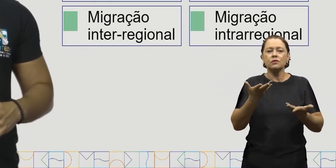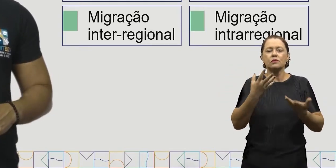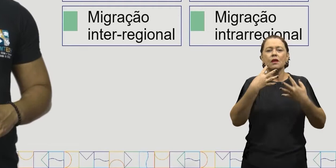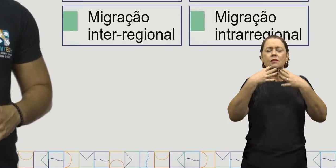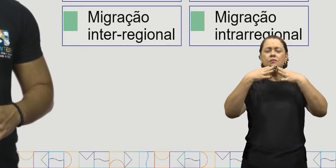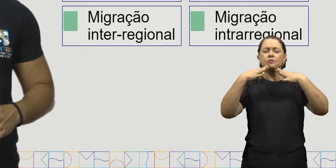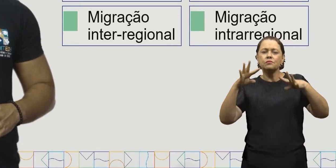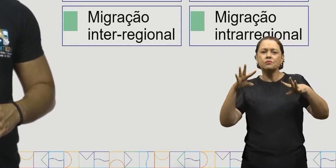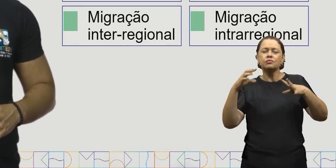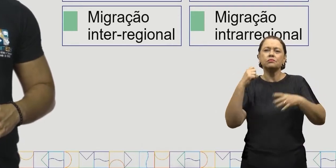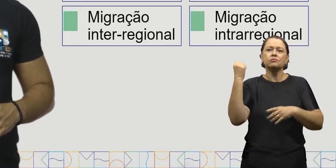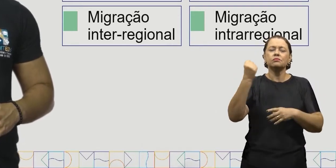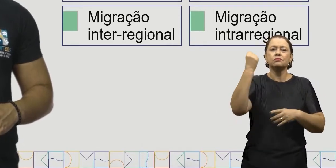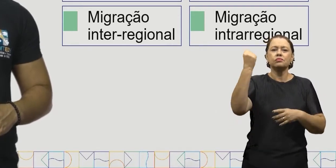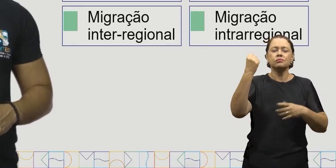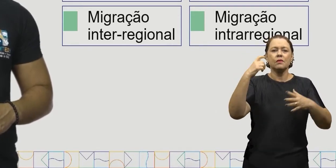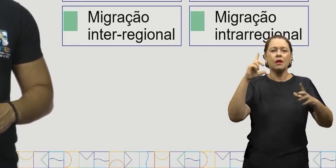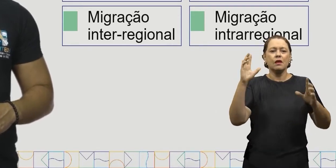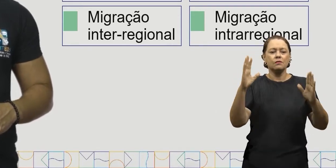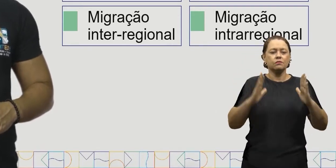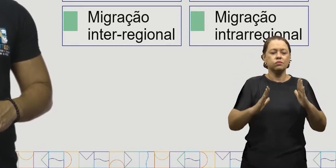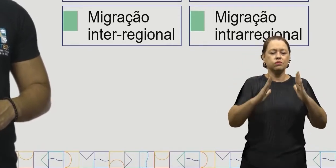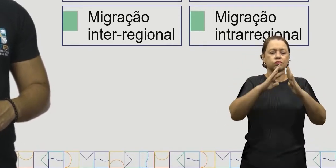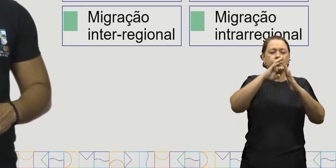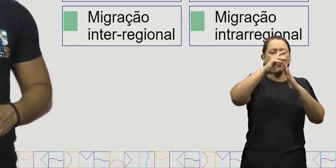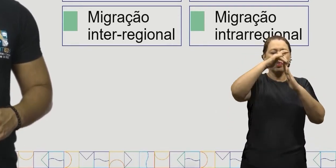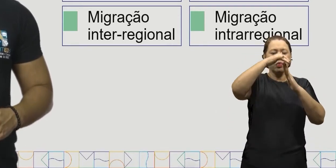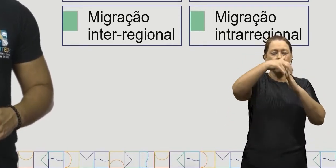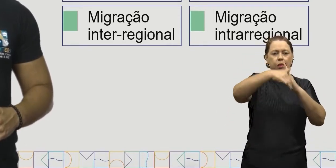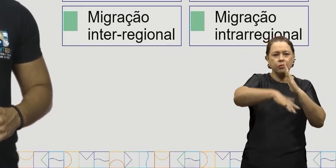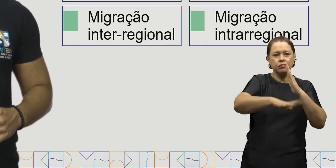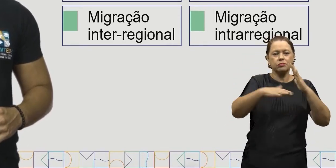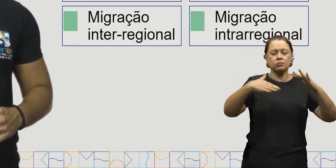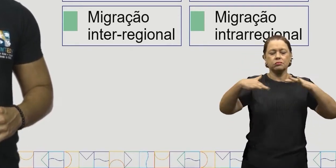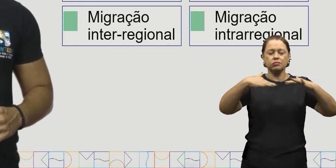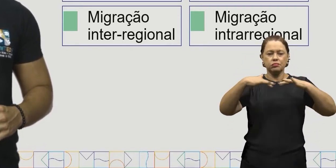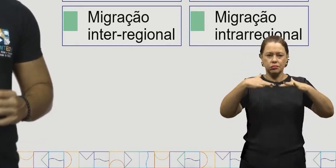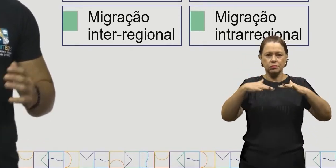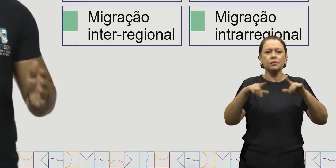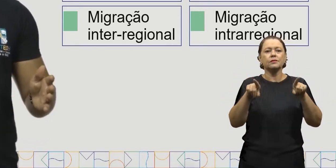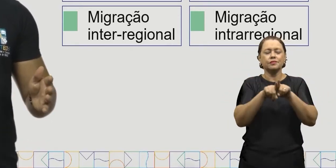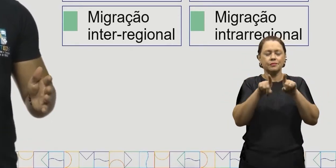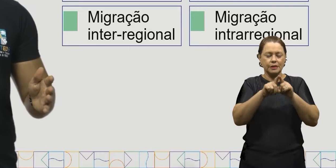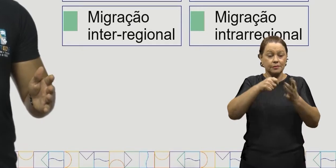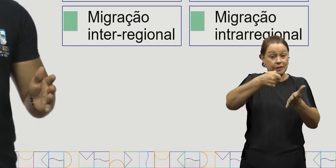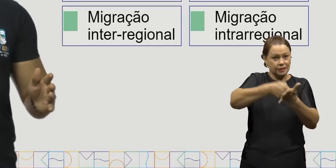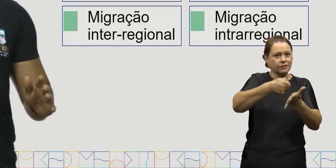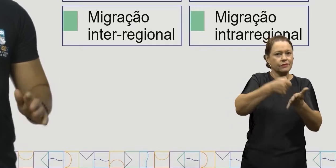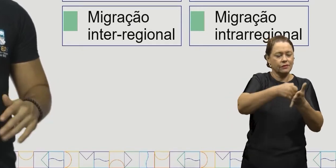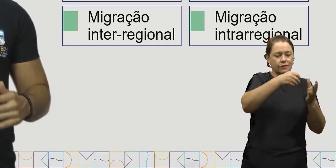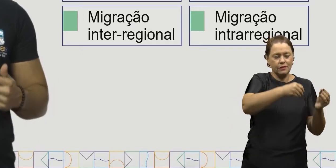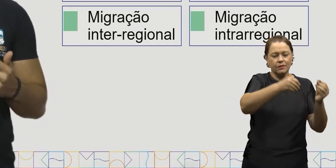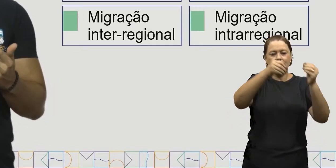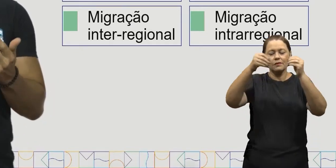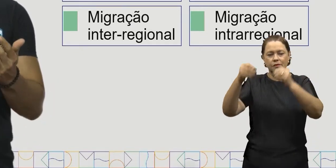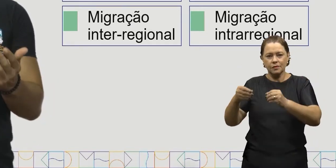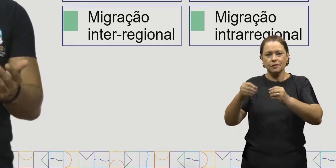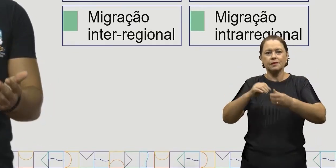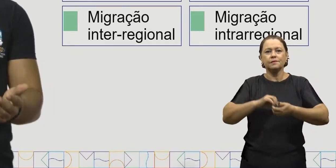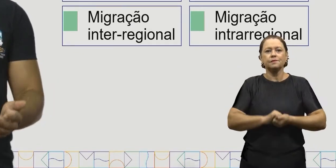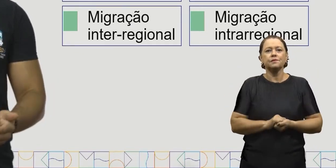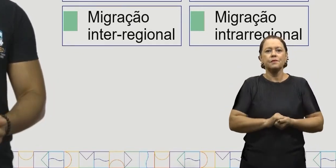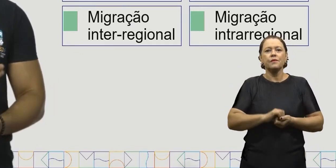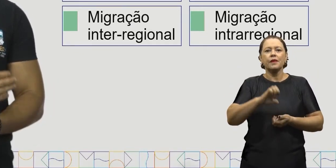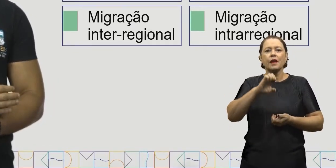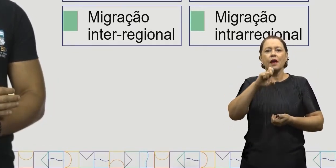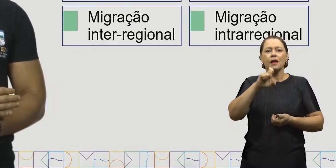como vulcões, terremotos e furacões também forçam a migração. A migração externa é quando os deslocamentos